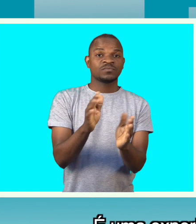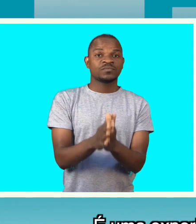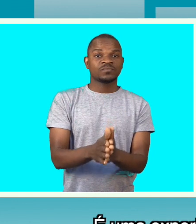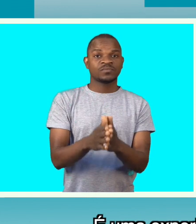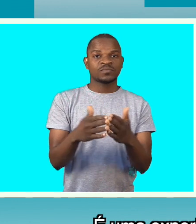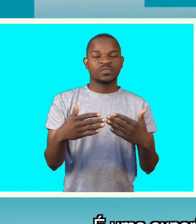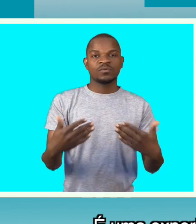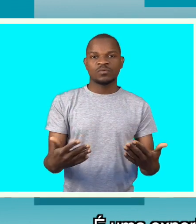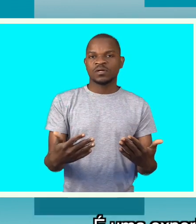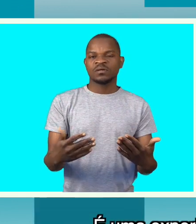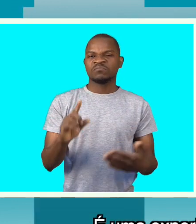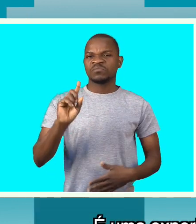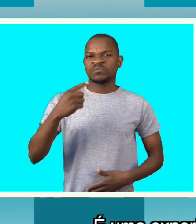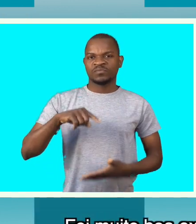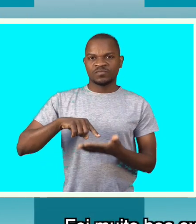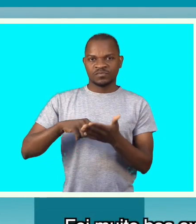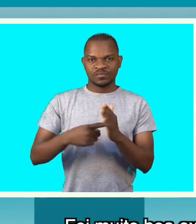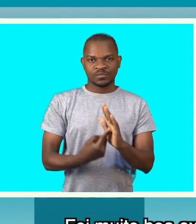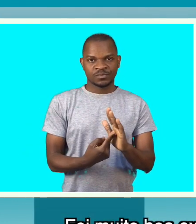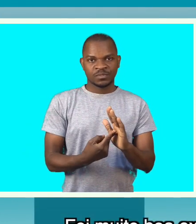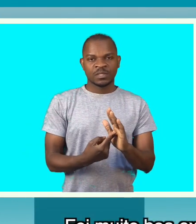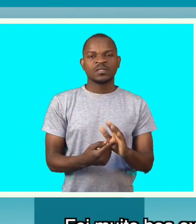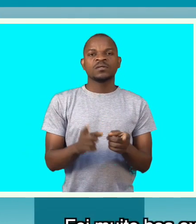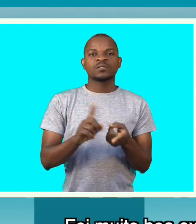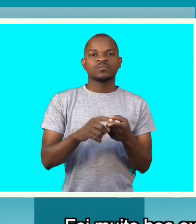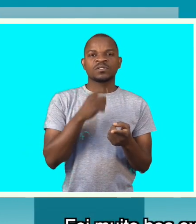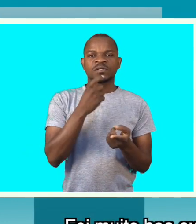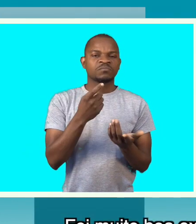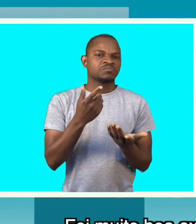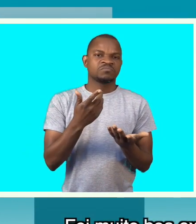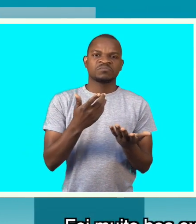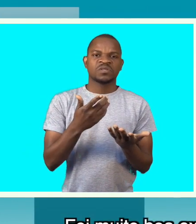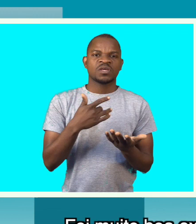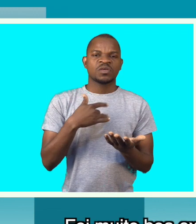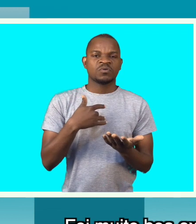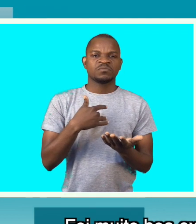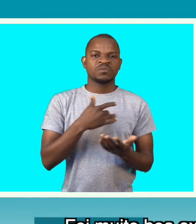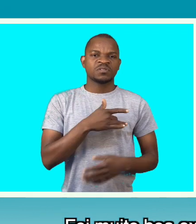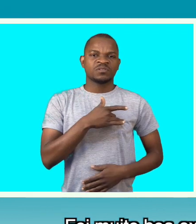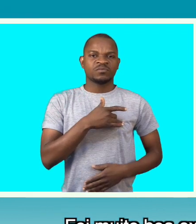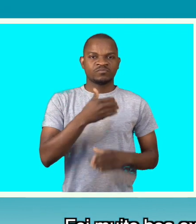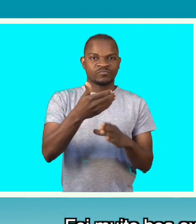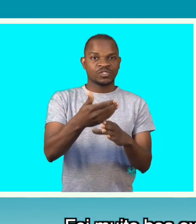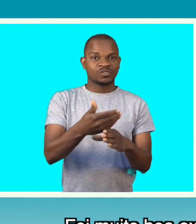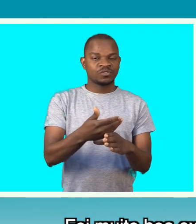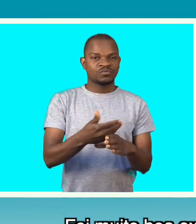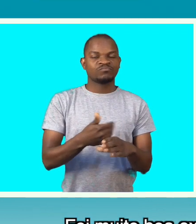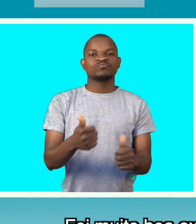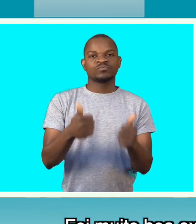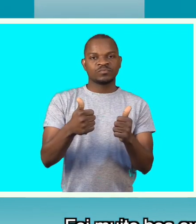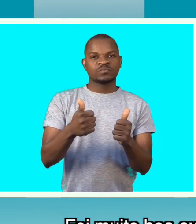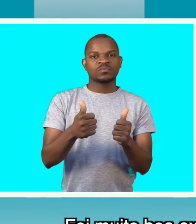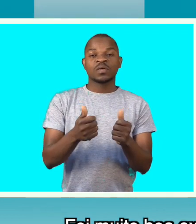nível. Dizer que para mim foi uma muito boa experiência. Acredito eu que quando verem outras